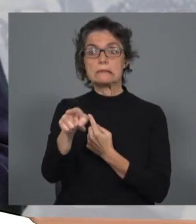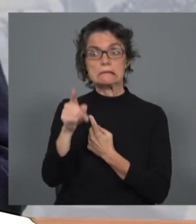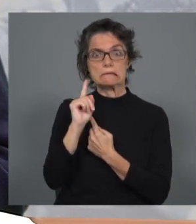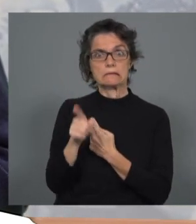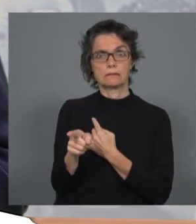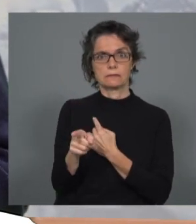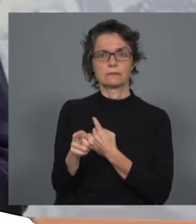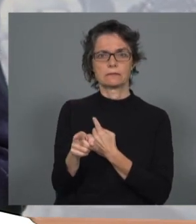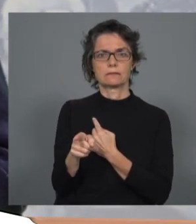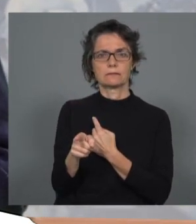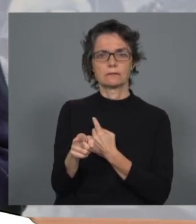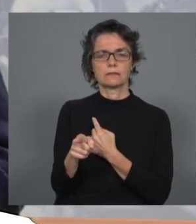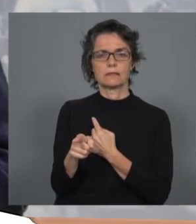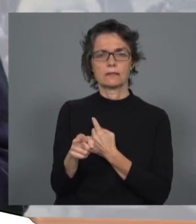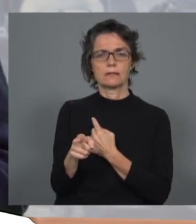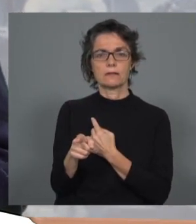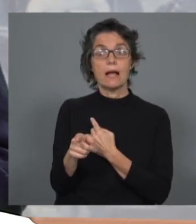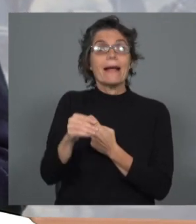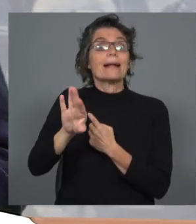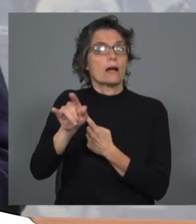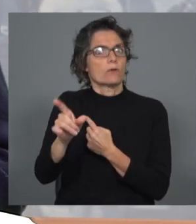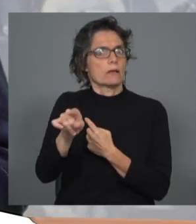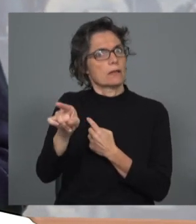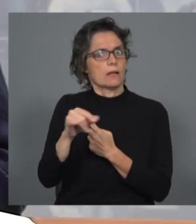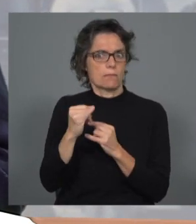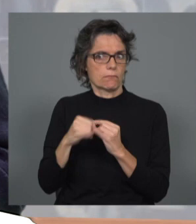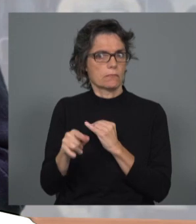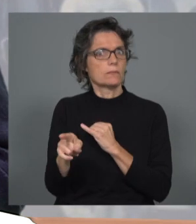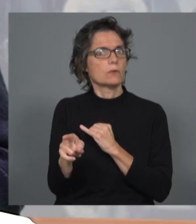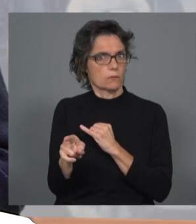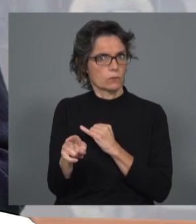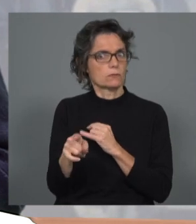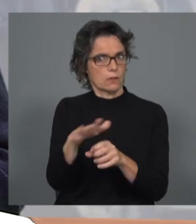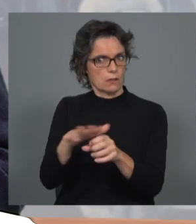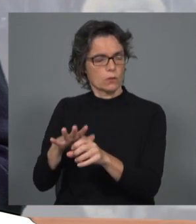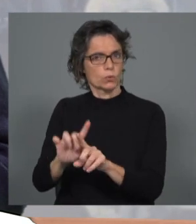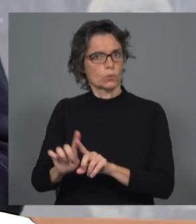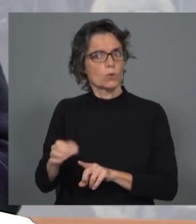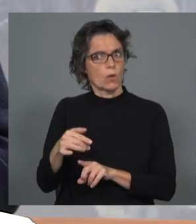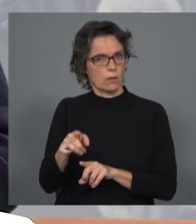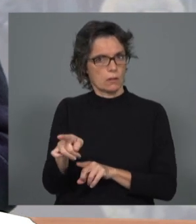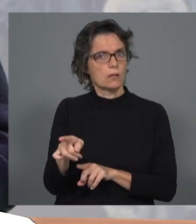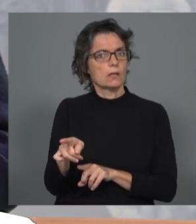denúncias também são arriscadas em muitas situações.